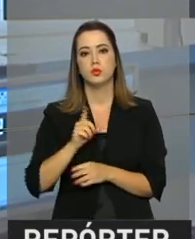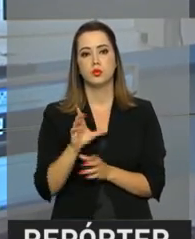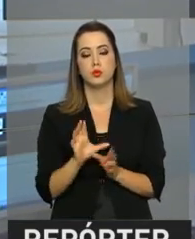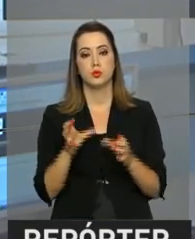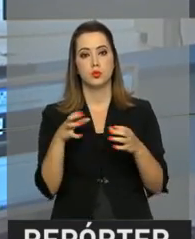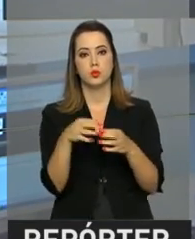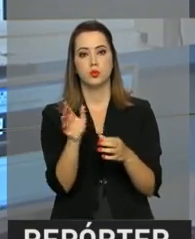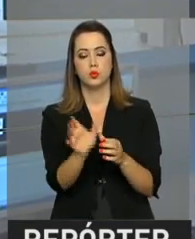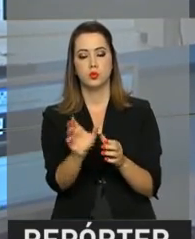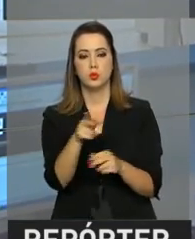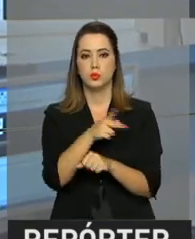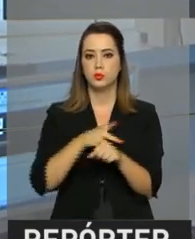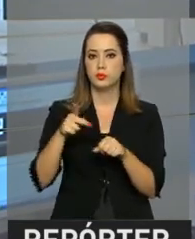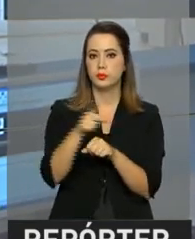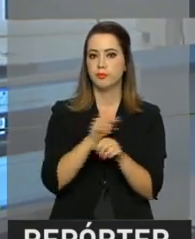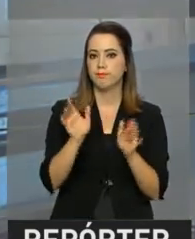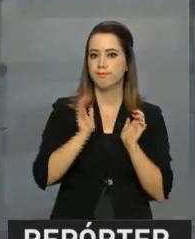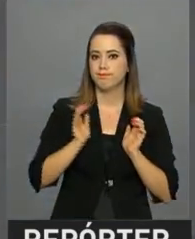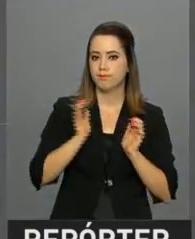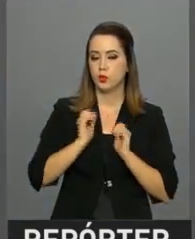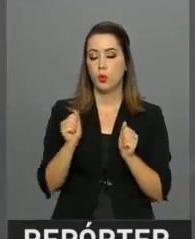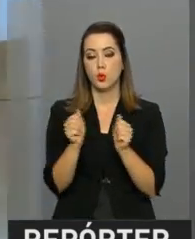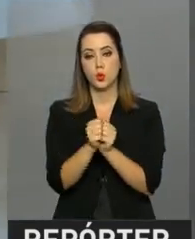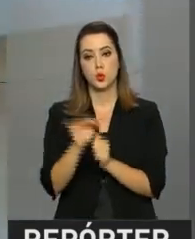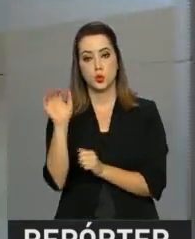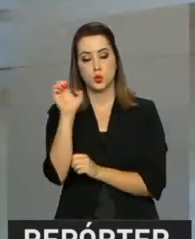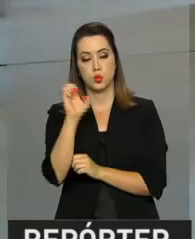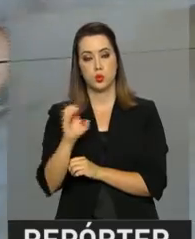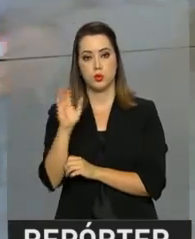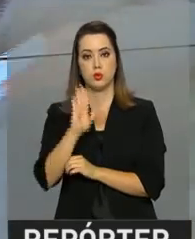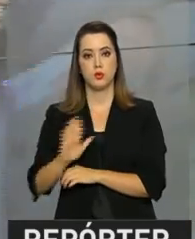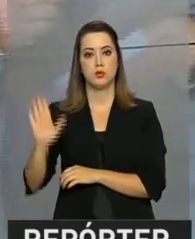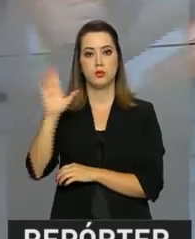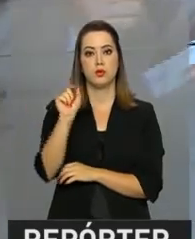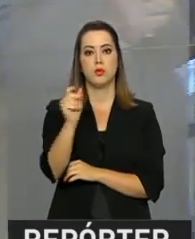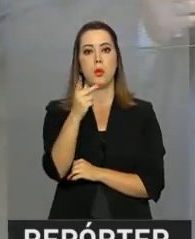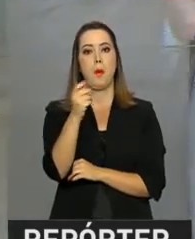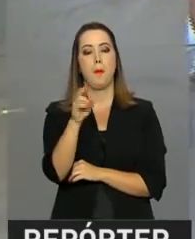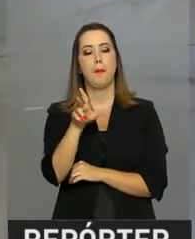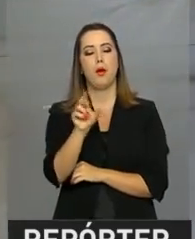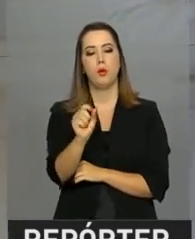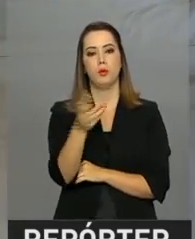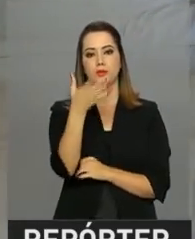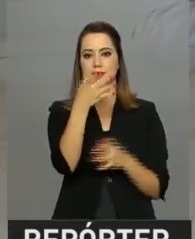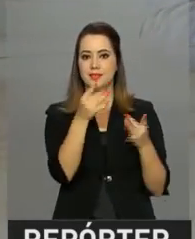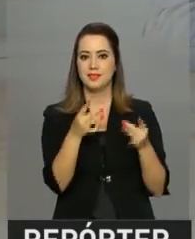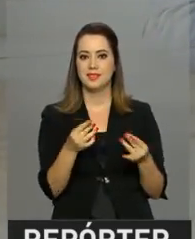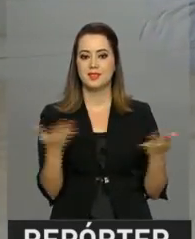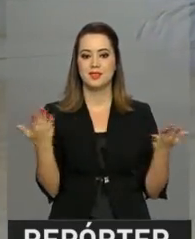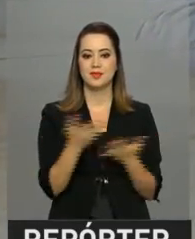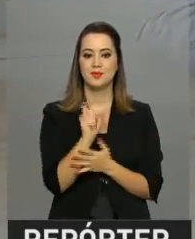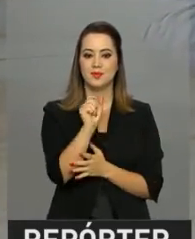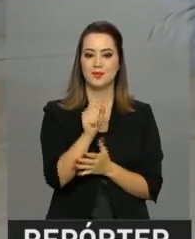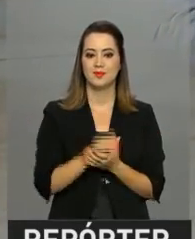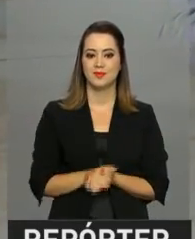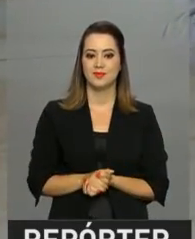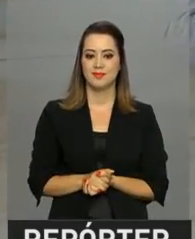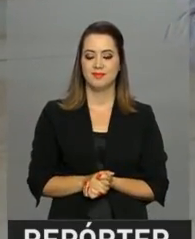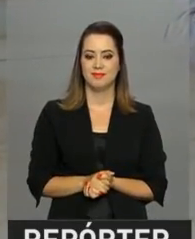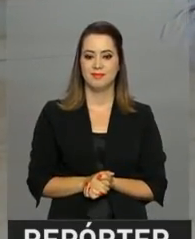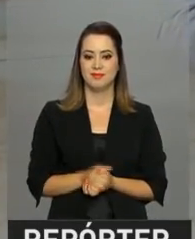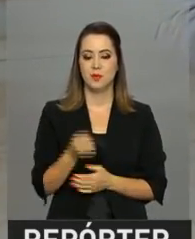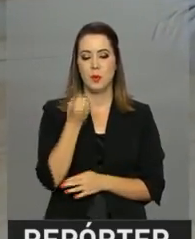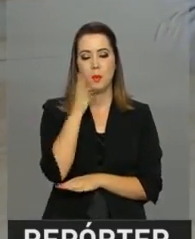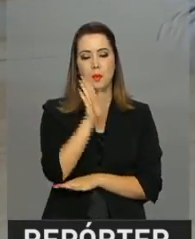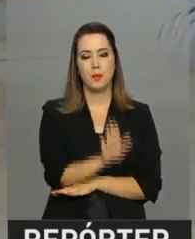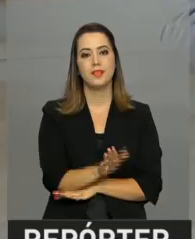e a União Europeia. O repórter Paulo La Salvia não está na China, está aqui em Brasília e tem mais informações para a gente. Paulo, boa tarde.